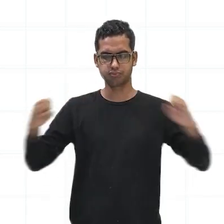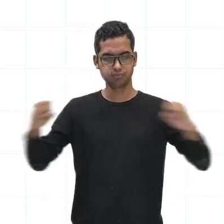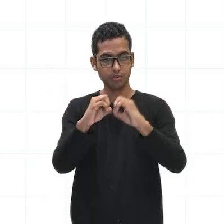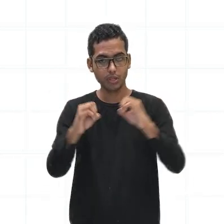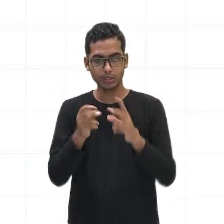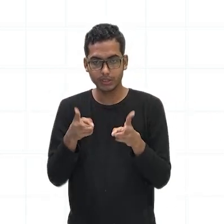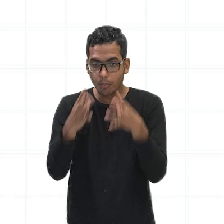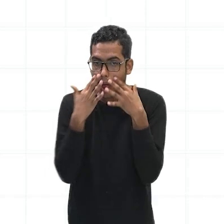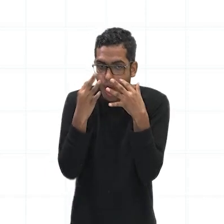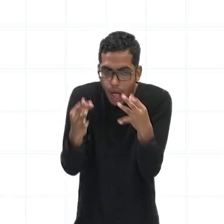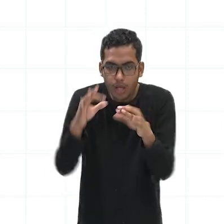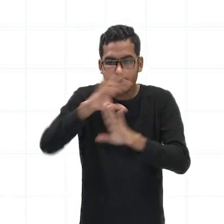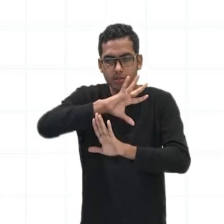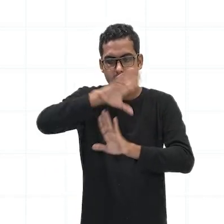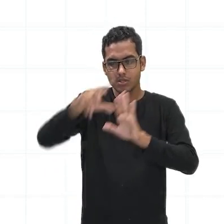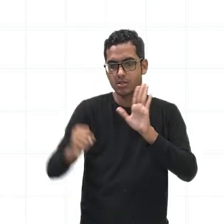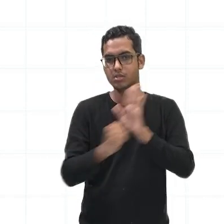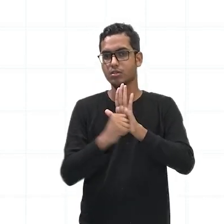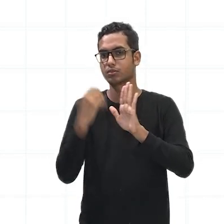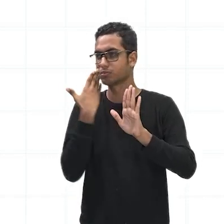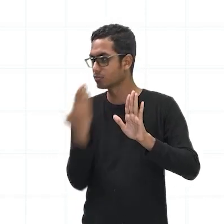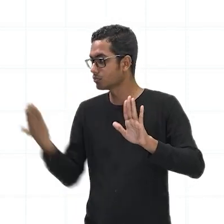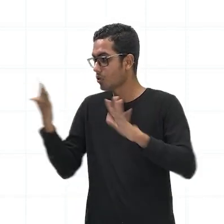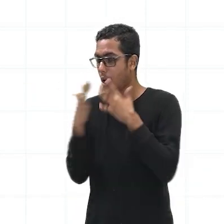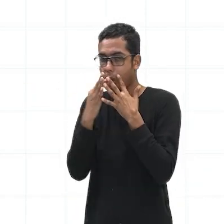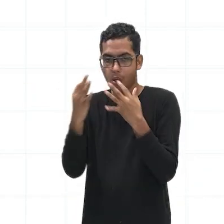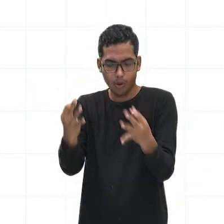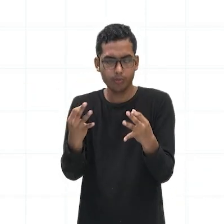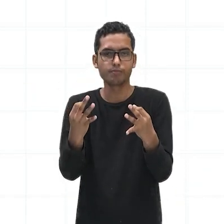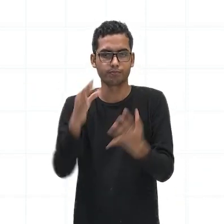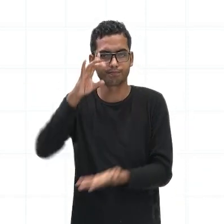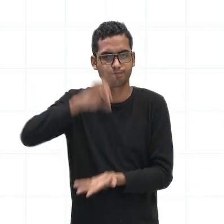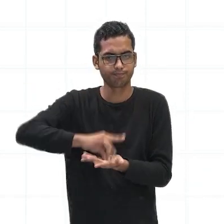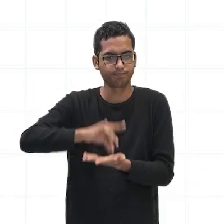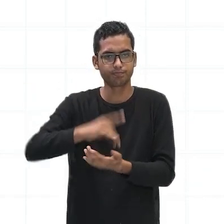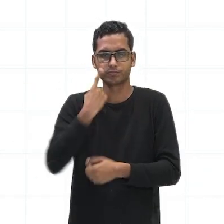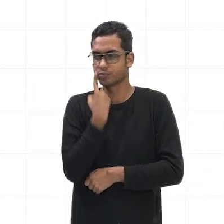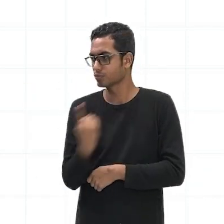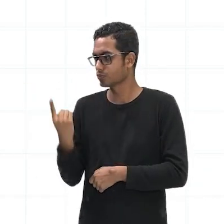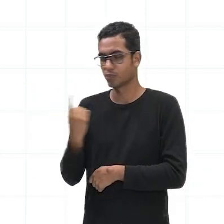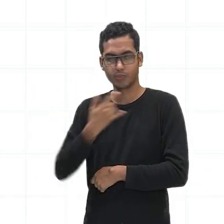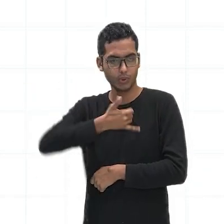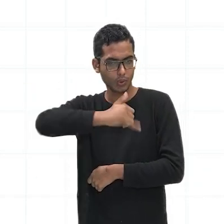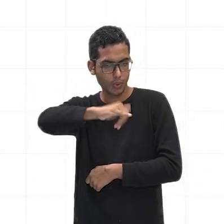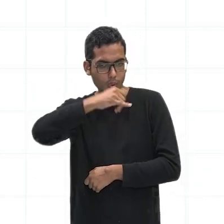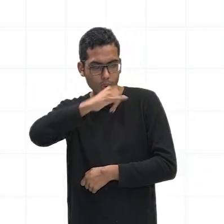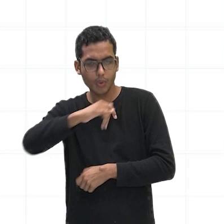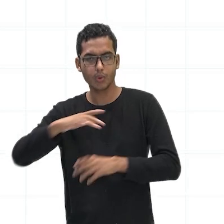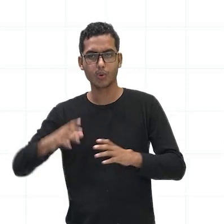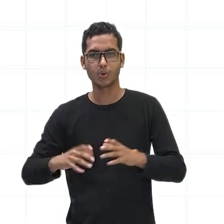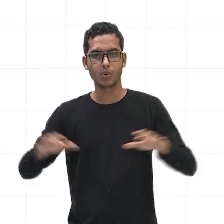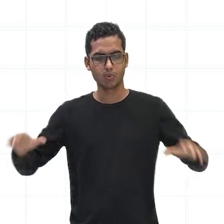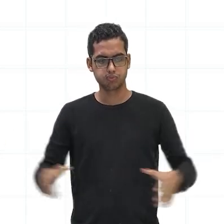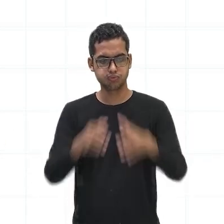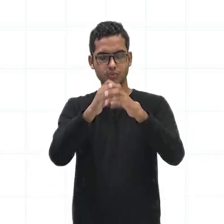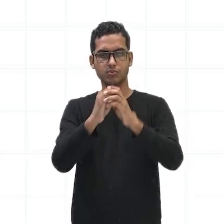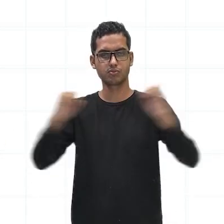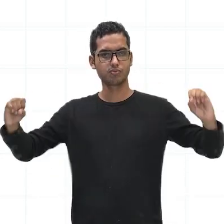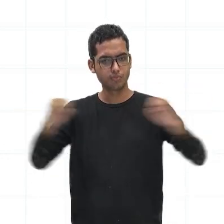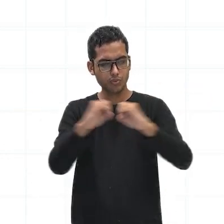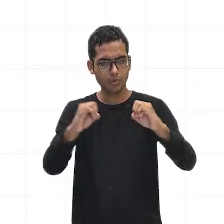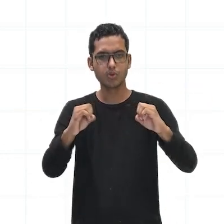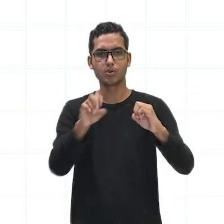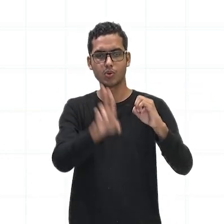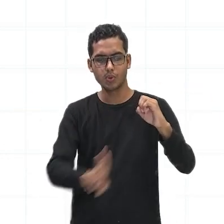que ele traz aí um alerta, então está relacionado ali com a energia atômica, que vai utilizar, no